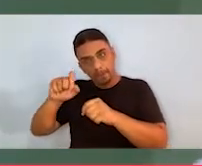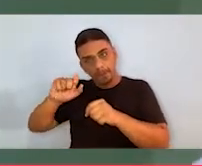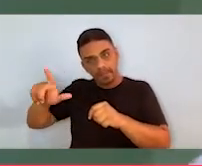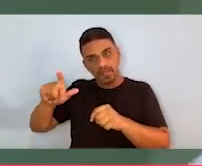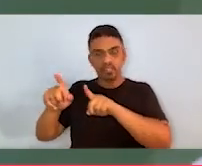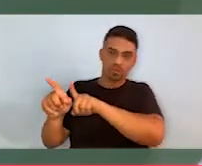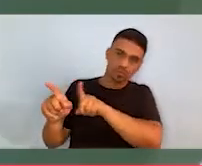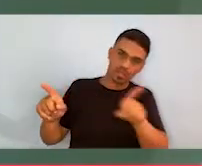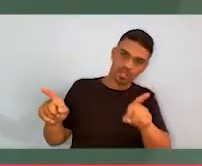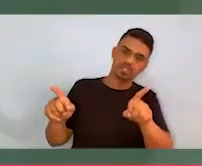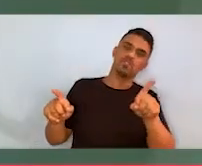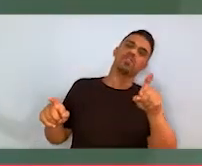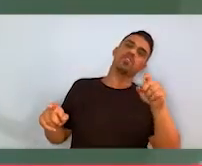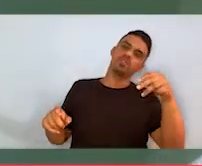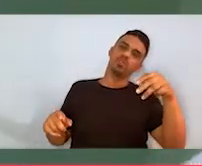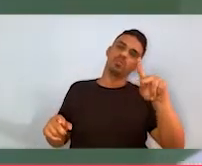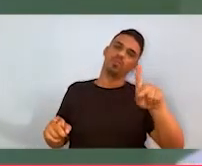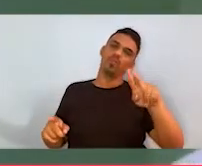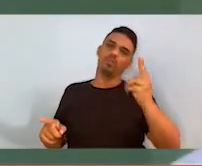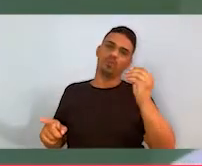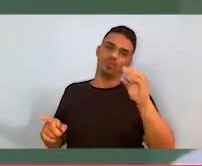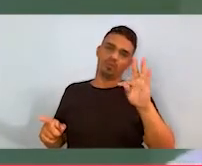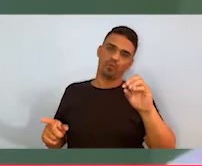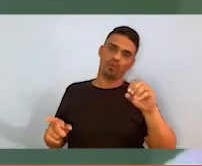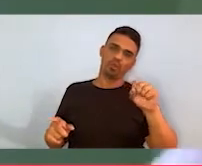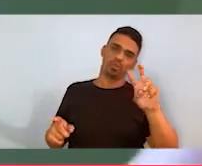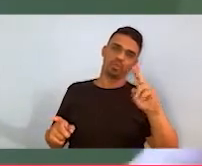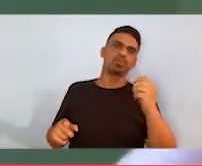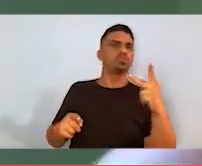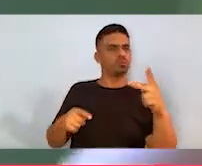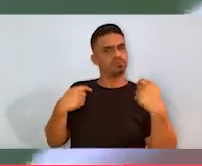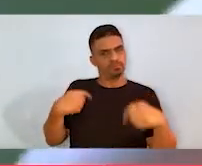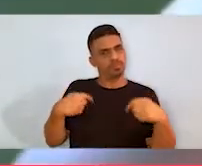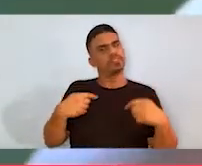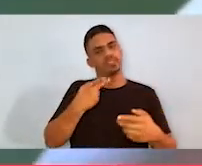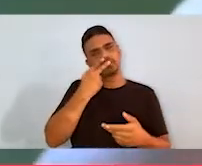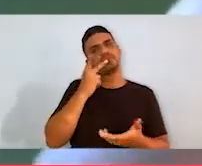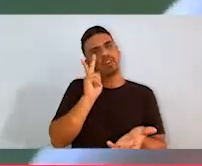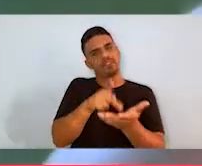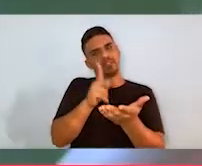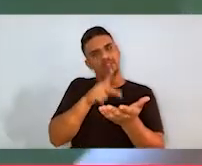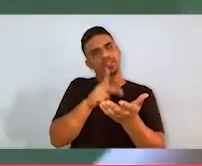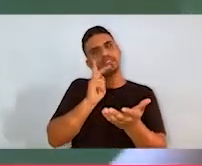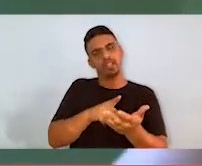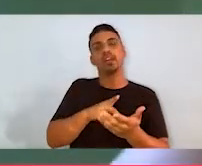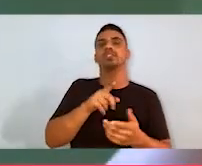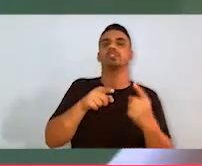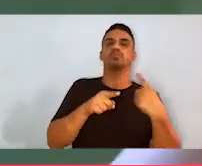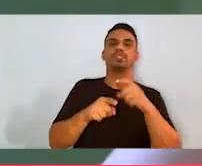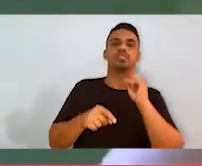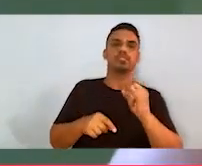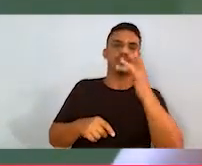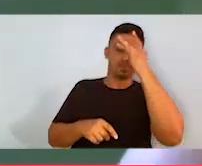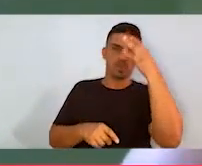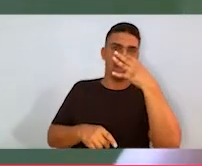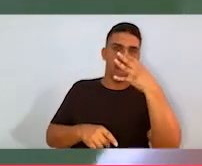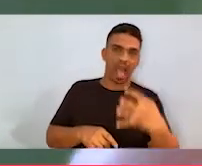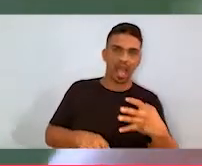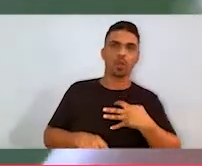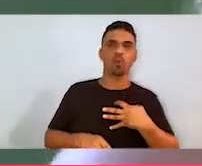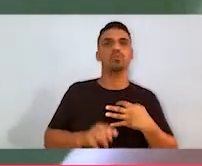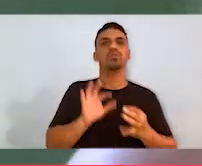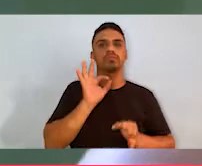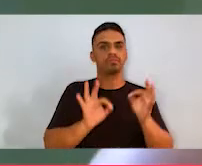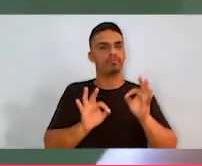com brushes no Photoshop. Eu acho que essa honestidade é importante até para evitar que alguém acuse a pessoa de falar, de ser fake, de